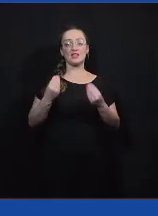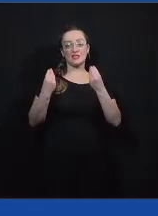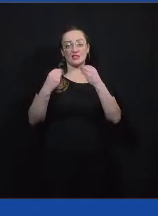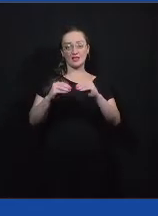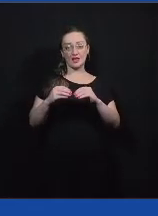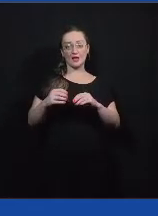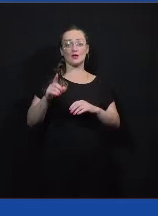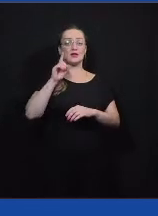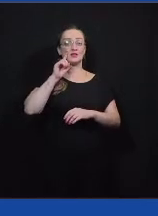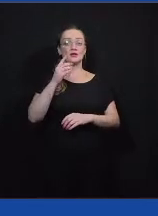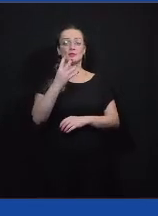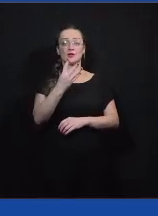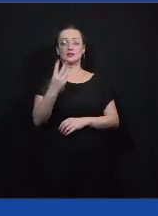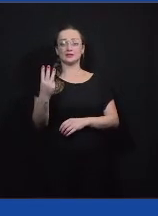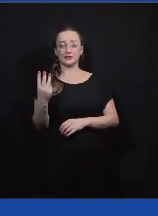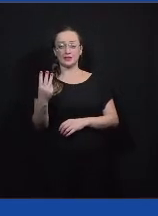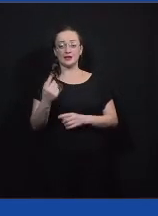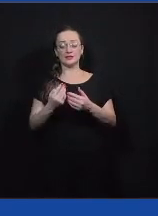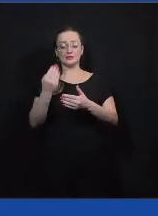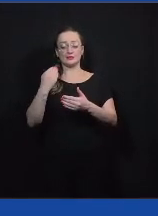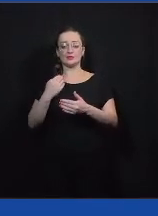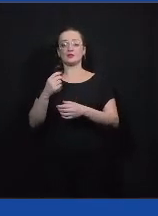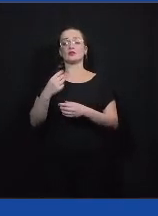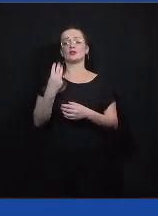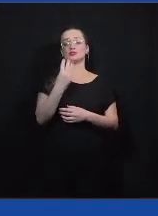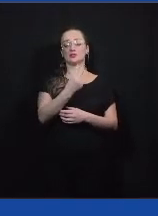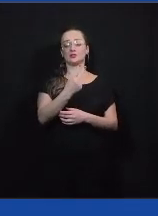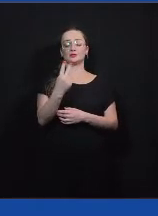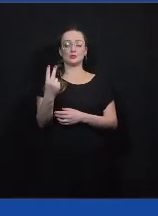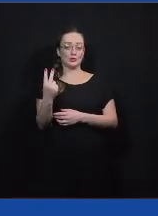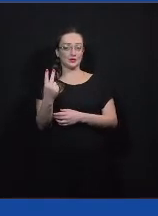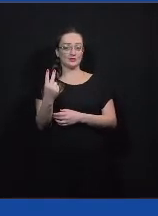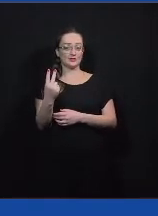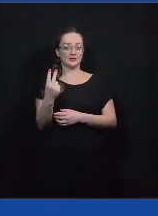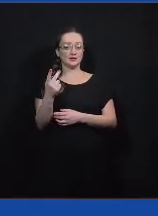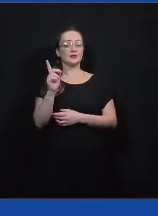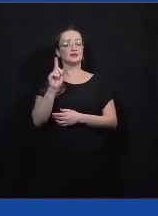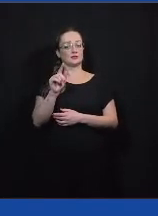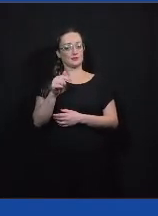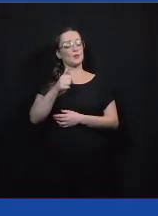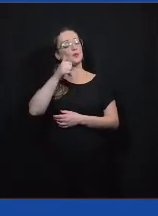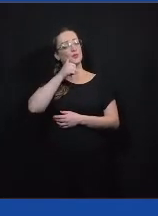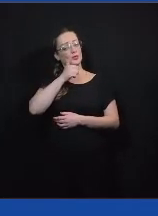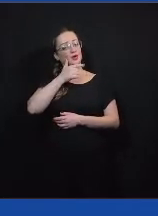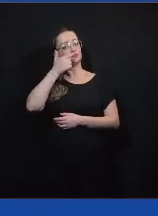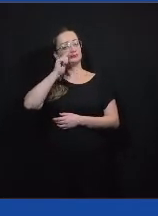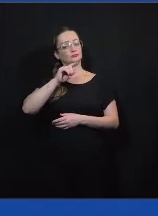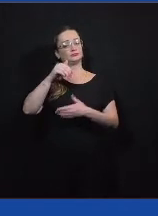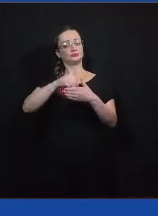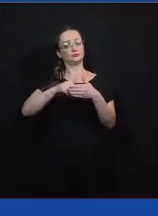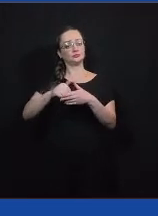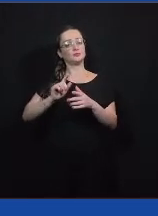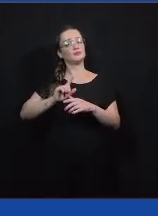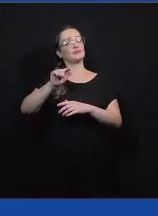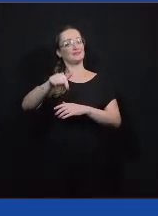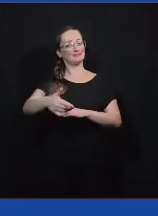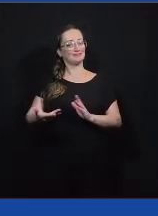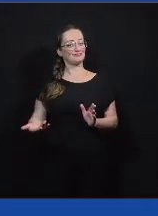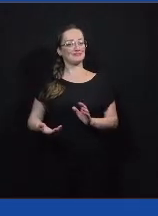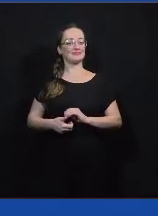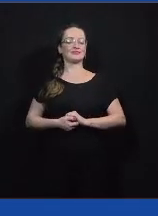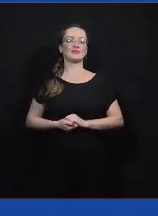43 e anteriormente deram uma data de 32 das mulheres conquistarem volta então tá ficando depois né